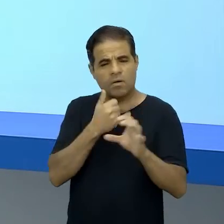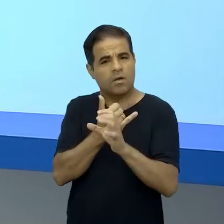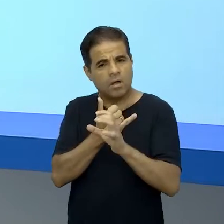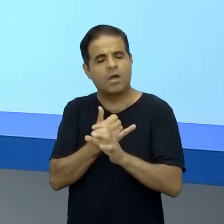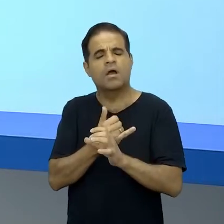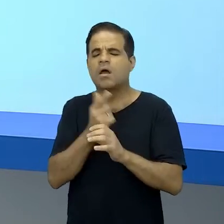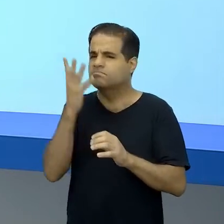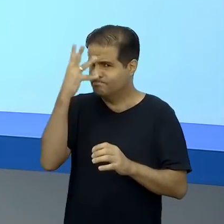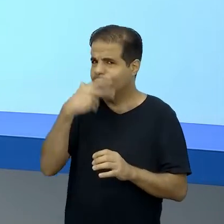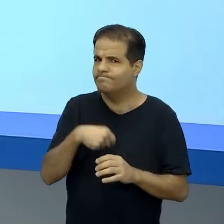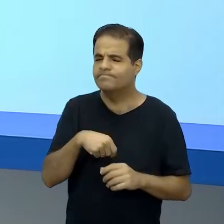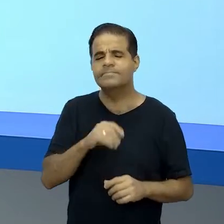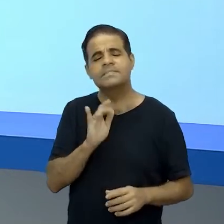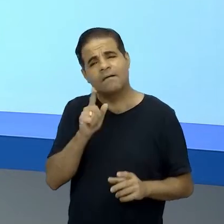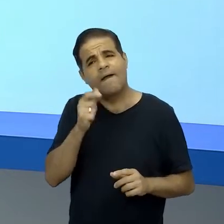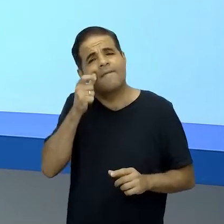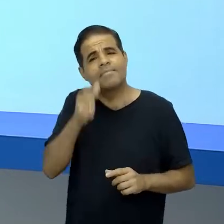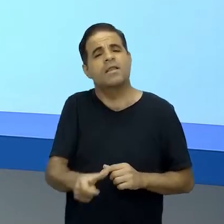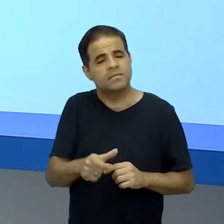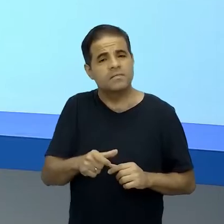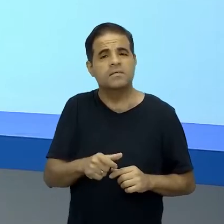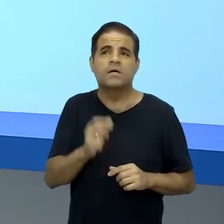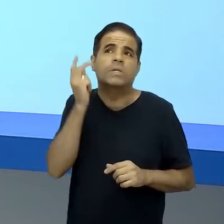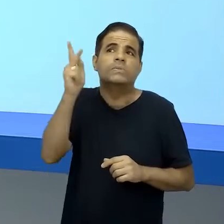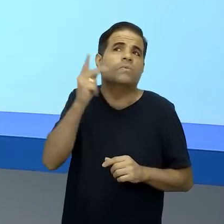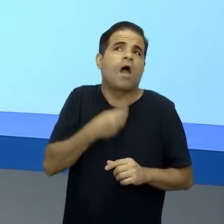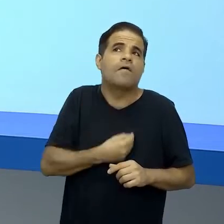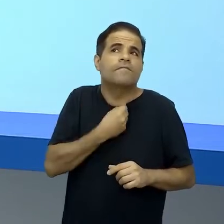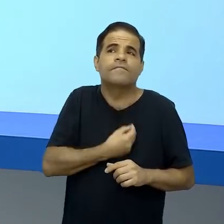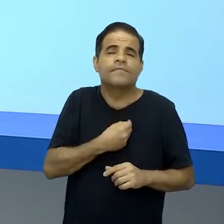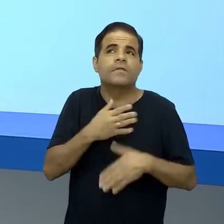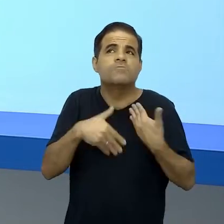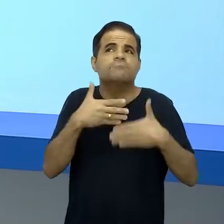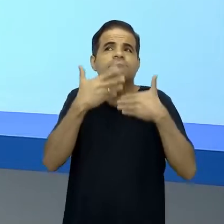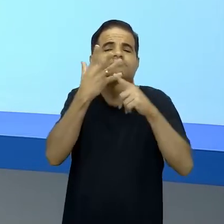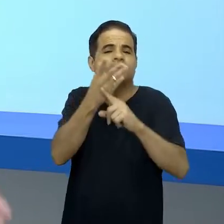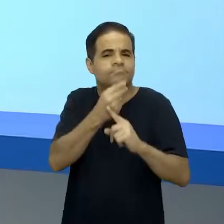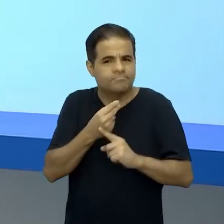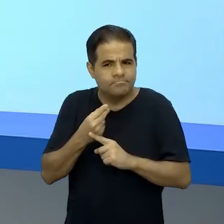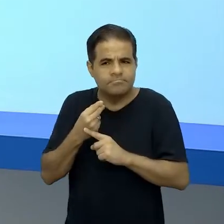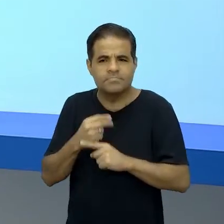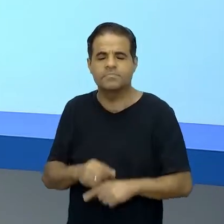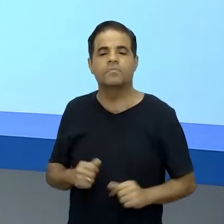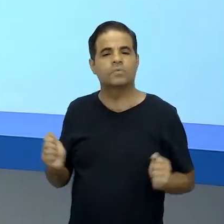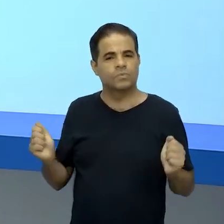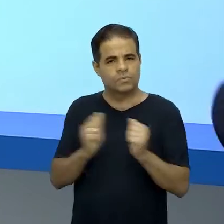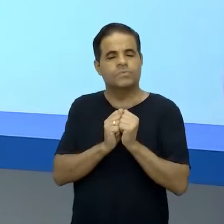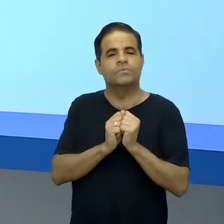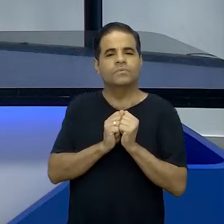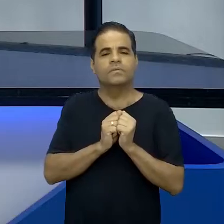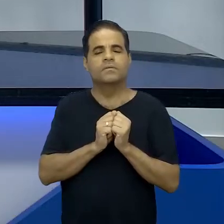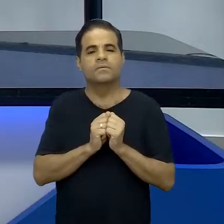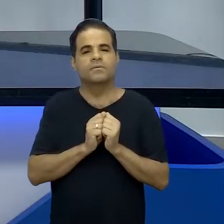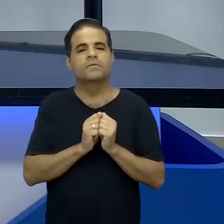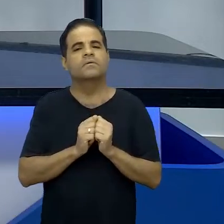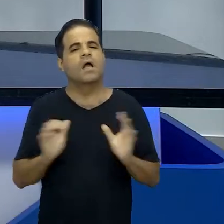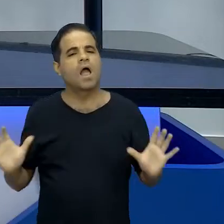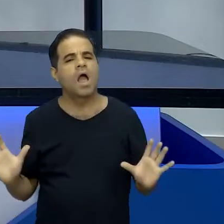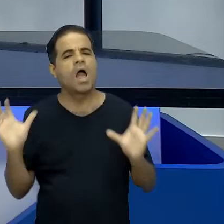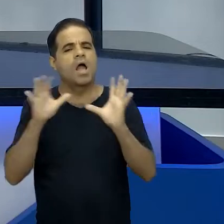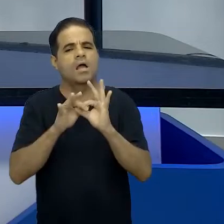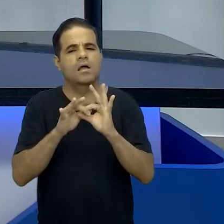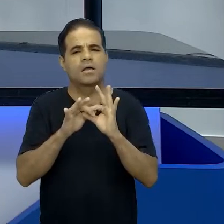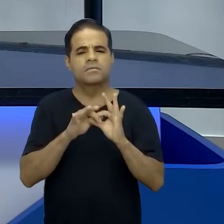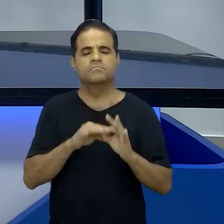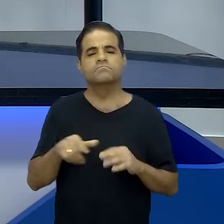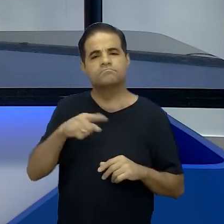assim, é triste também, interessante, né? Como a sua vida e arte estão todas juntas, né? Estão interligadas, né? A arte, ela